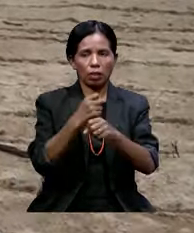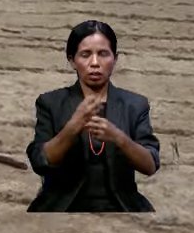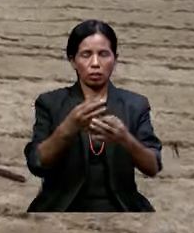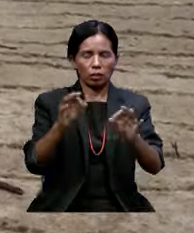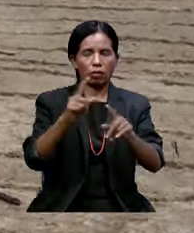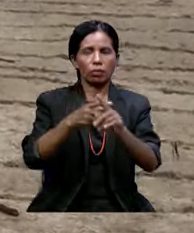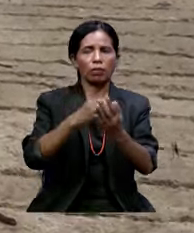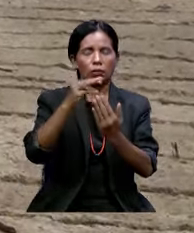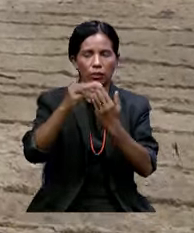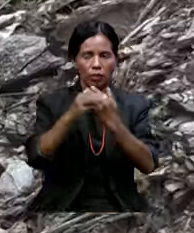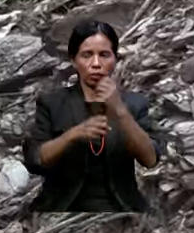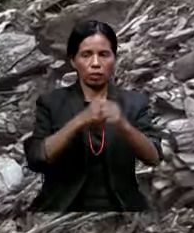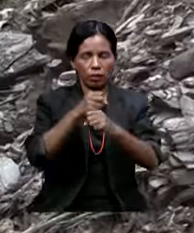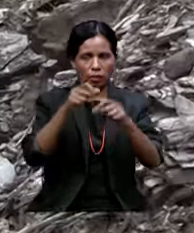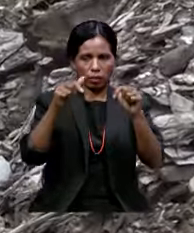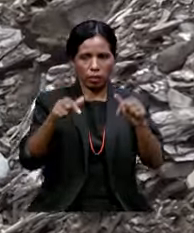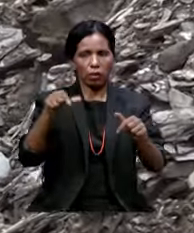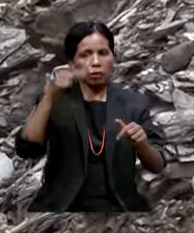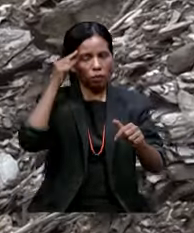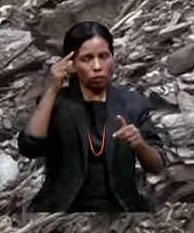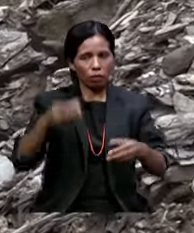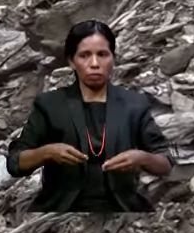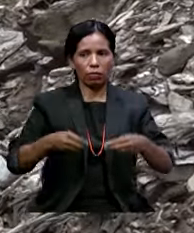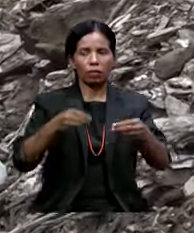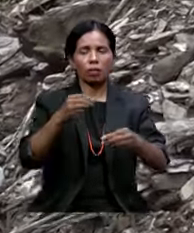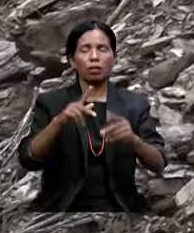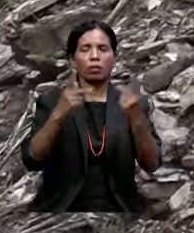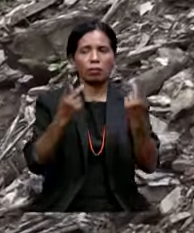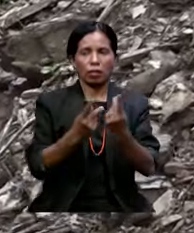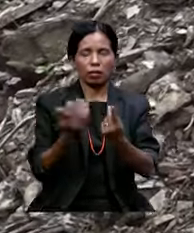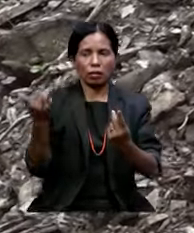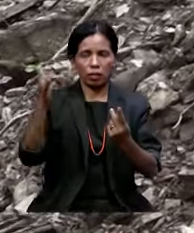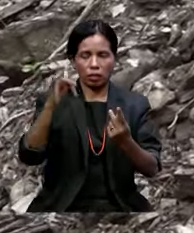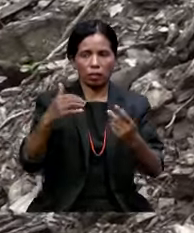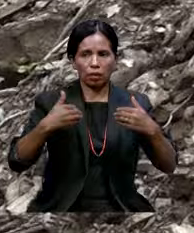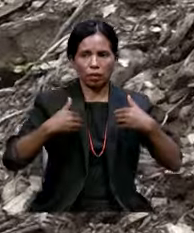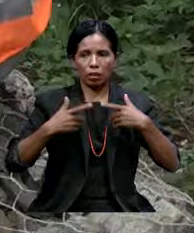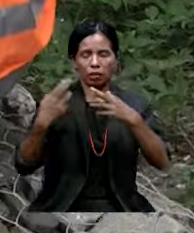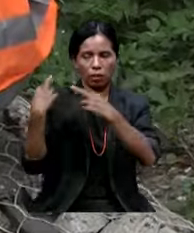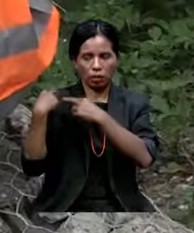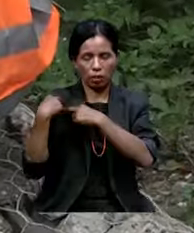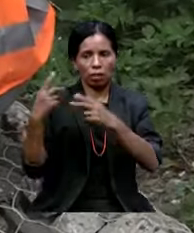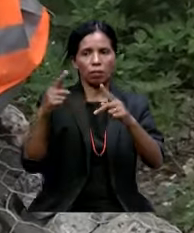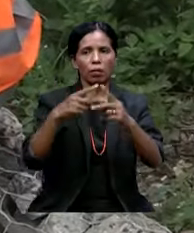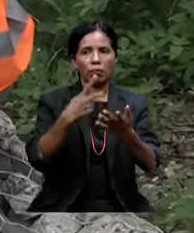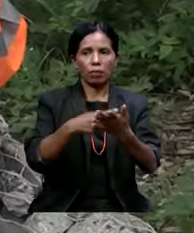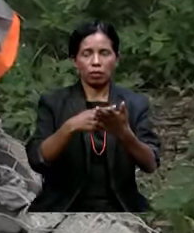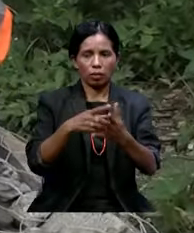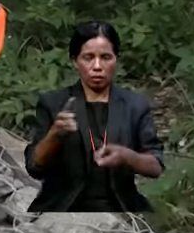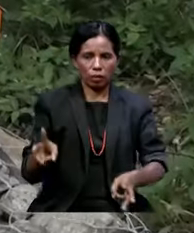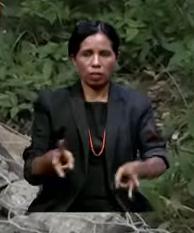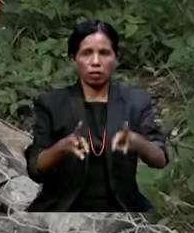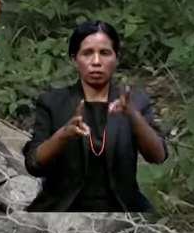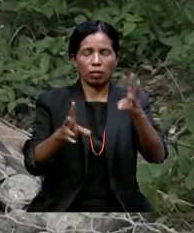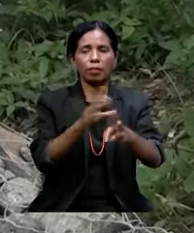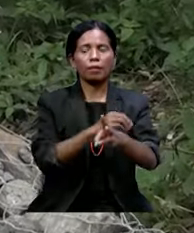fulan maio tinang ne. Antes ne governo foi um prazo para a companhia Sira ne be responsabiliza para o projeto de estrada rural